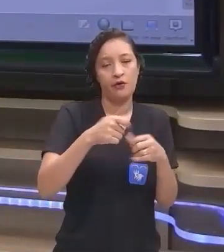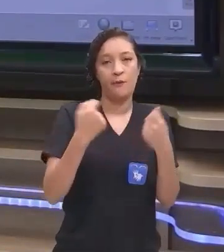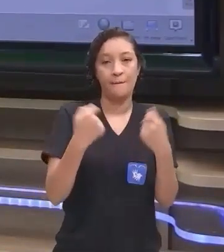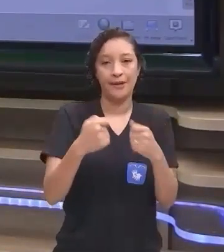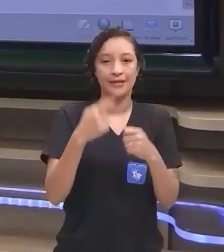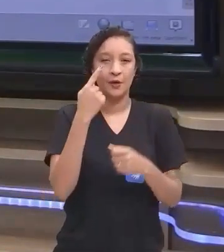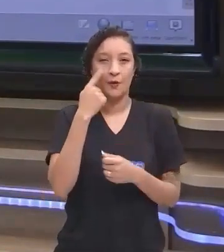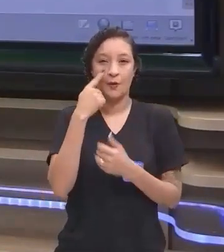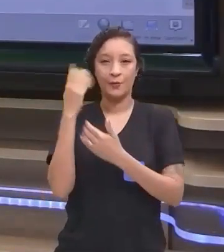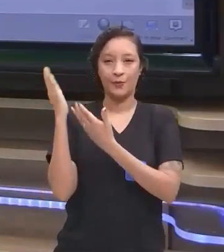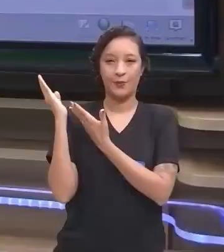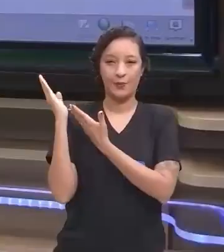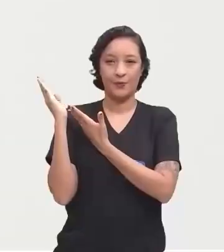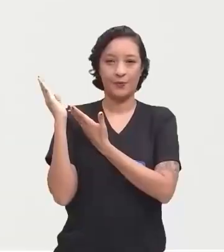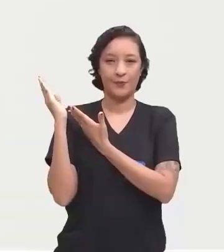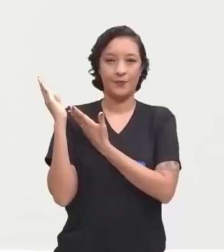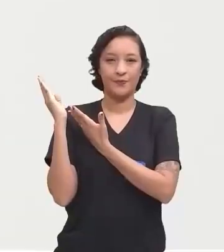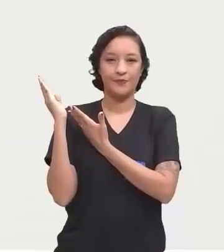aqui na tela.